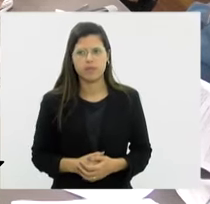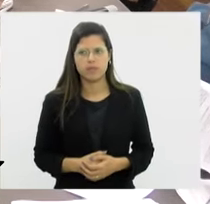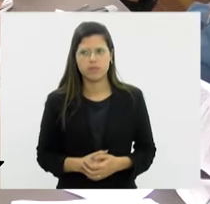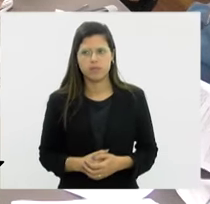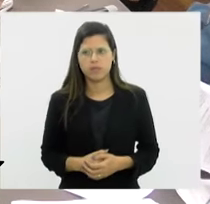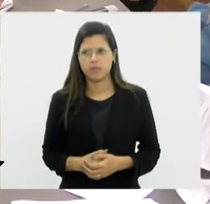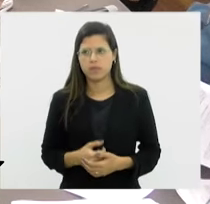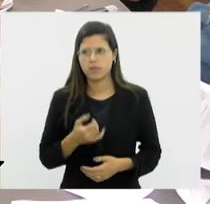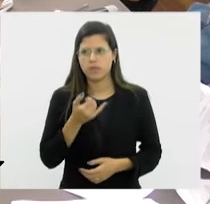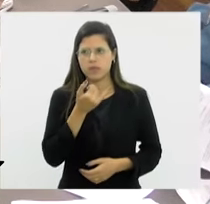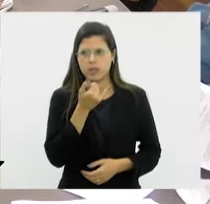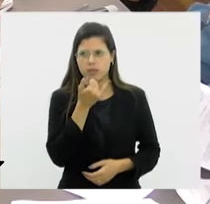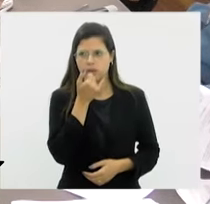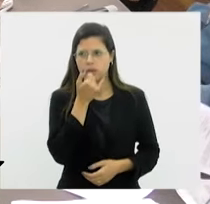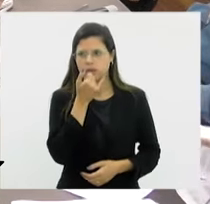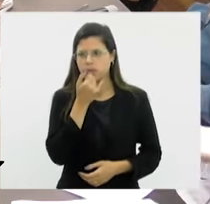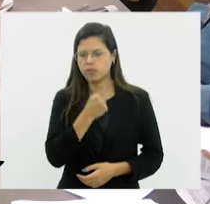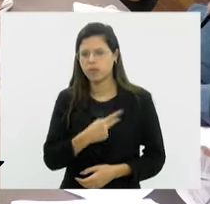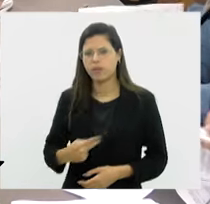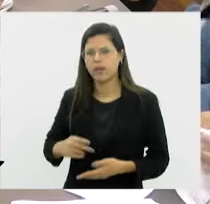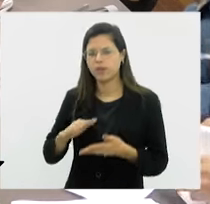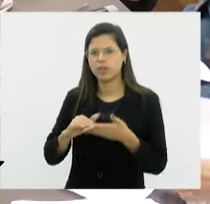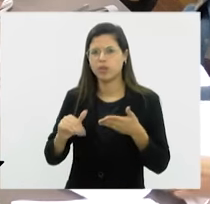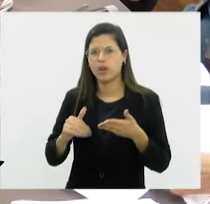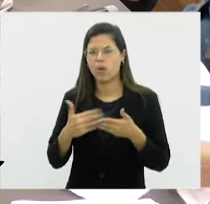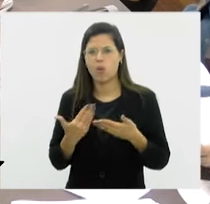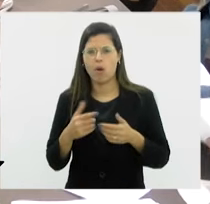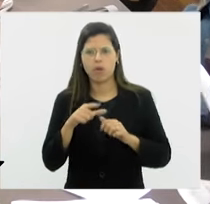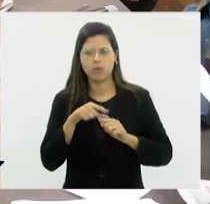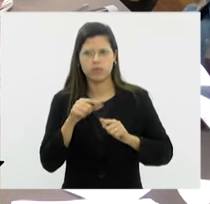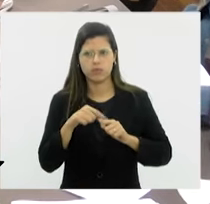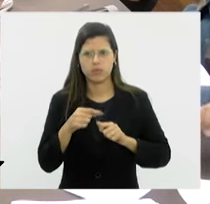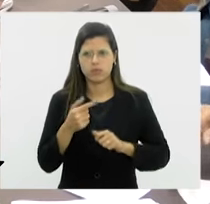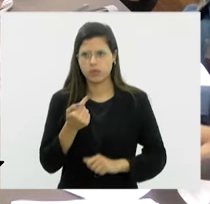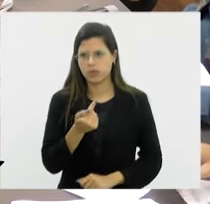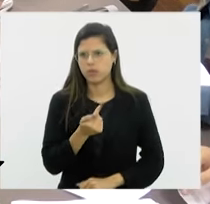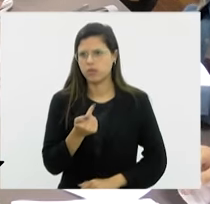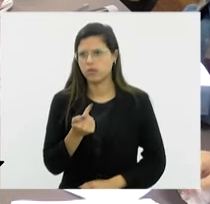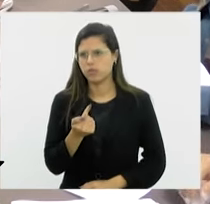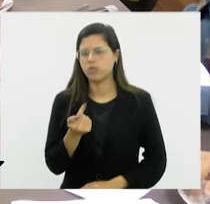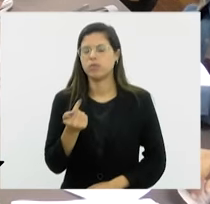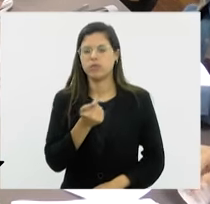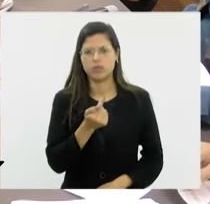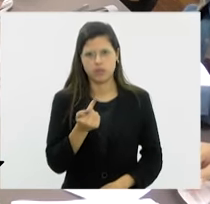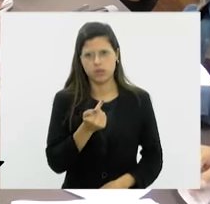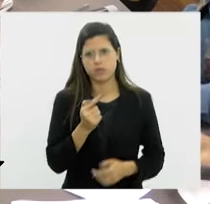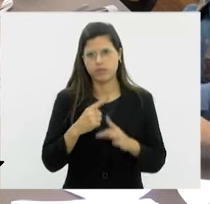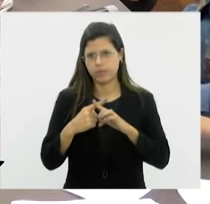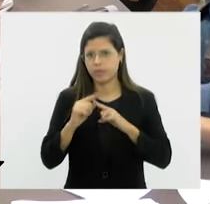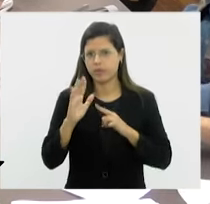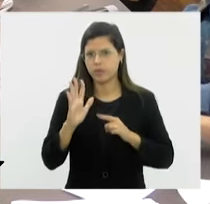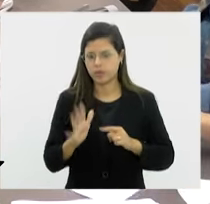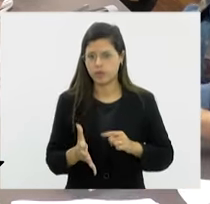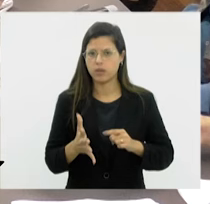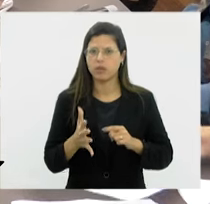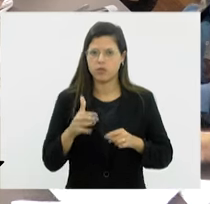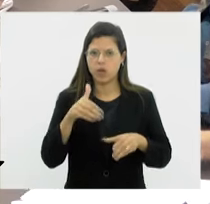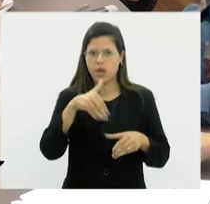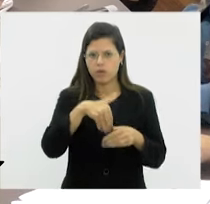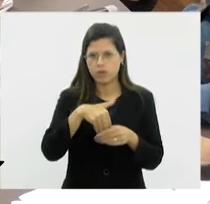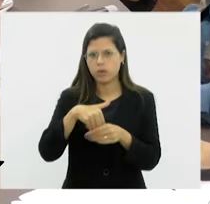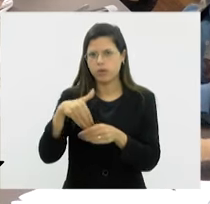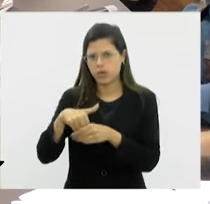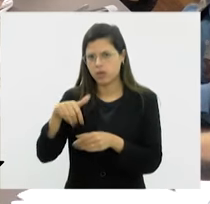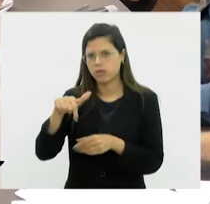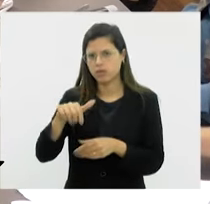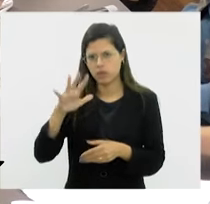Desculpa, presidente, vai retirar qual artigo? 7º. O 7º, porque já foi objeto da deliberação aqui de um